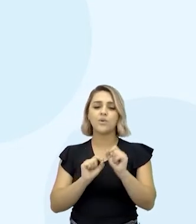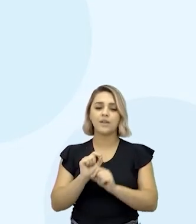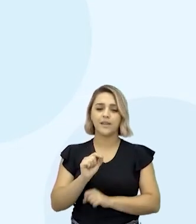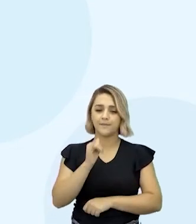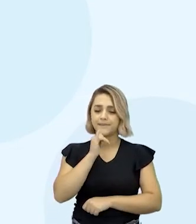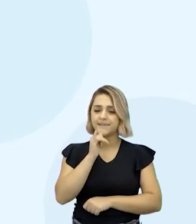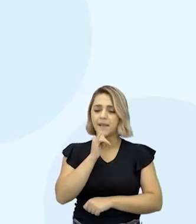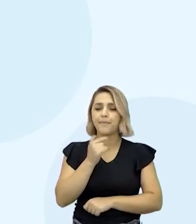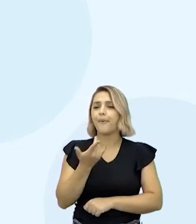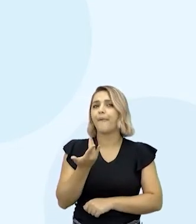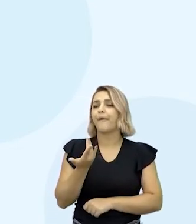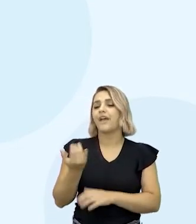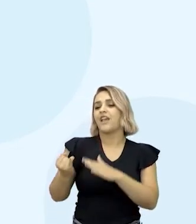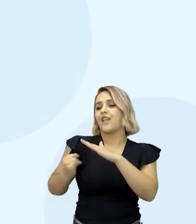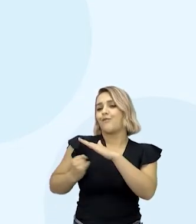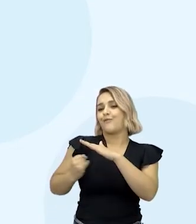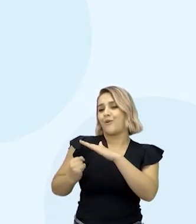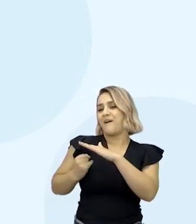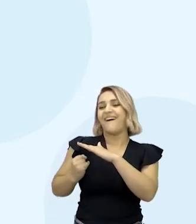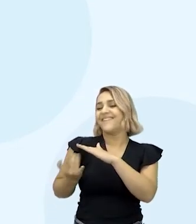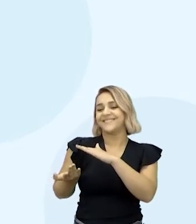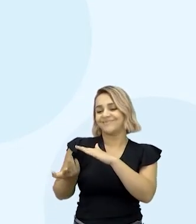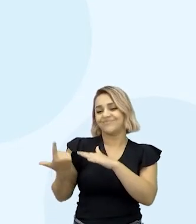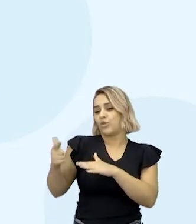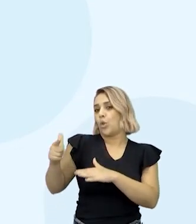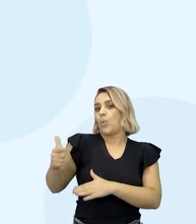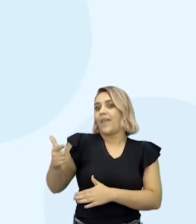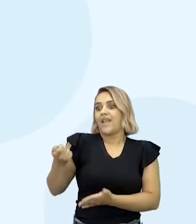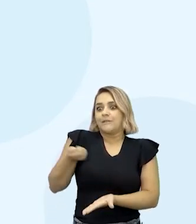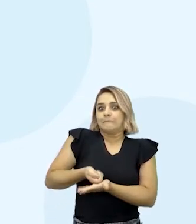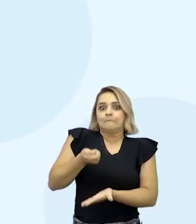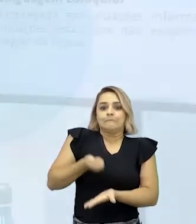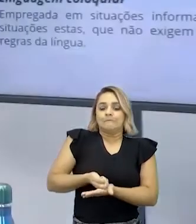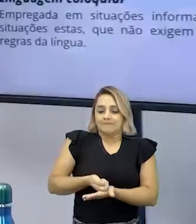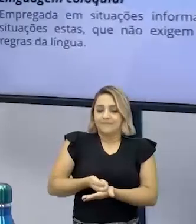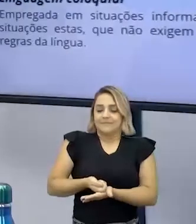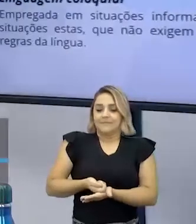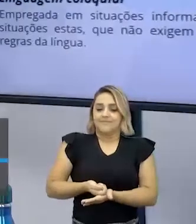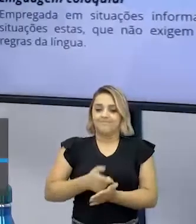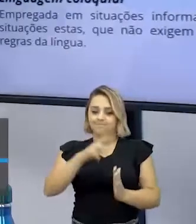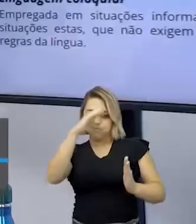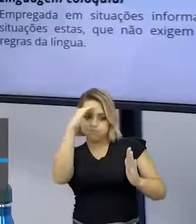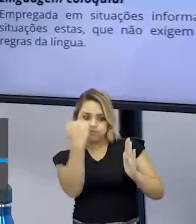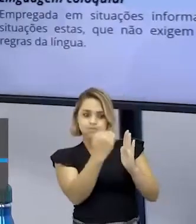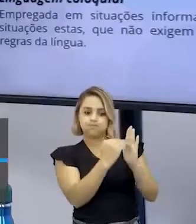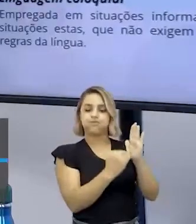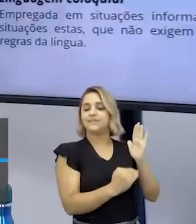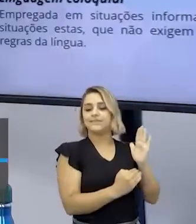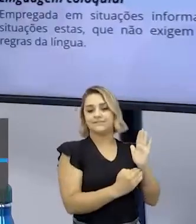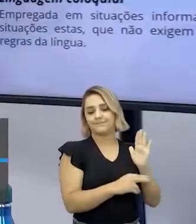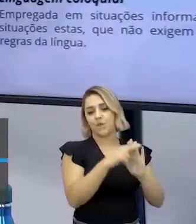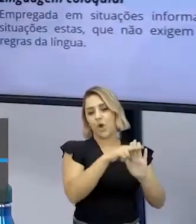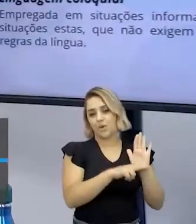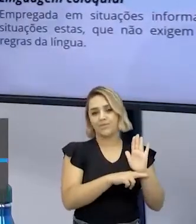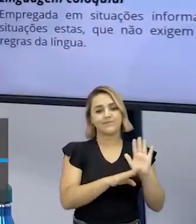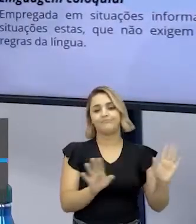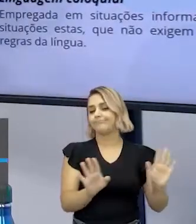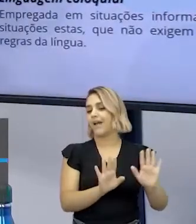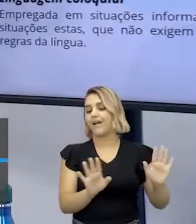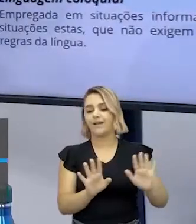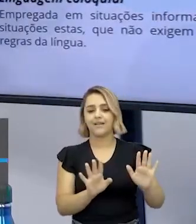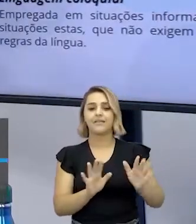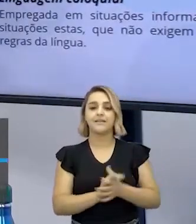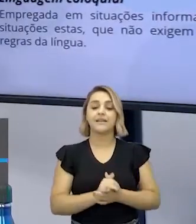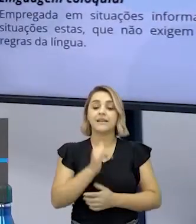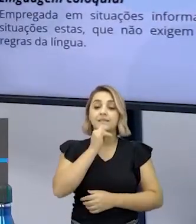tanto rigor com as regras da língua. É importante ressaltar aqui que aí os alunos sempre, quando tem alguma questão,